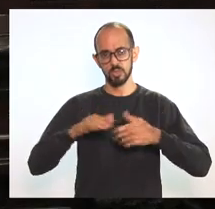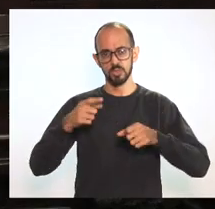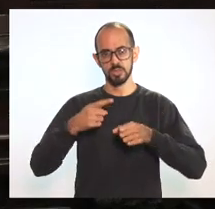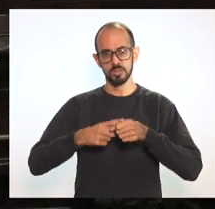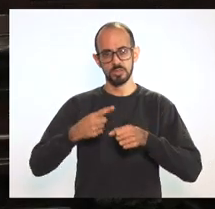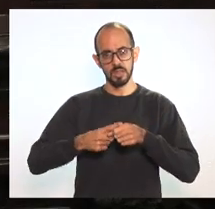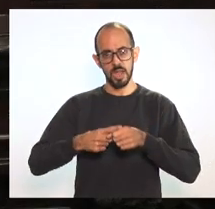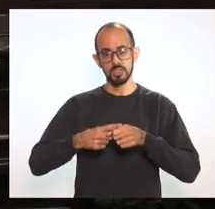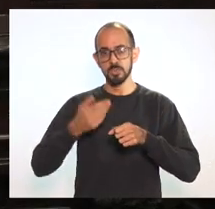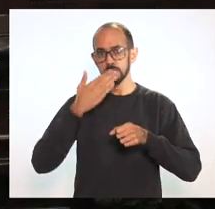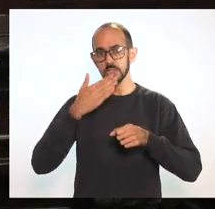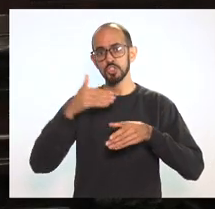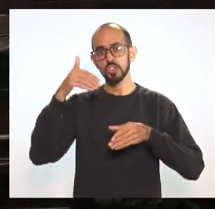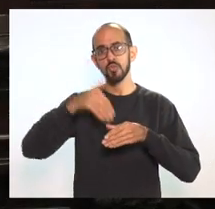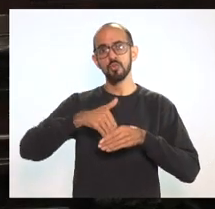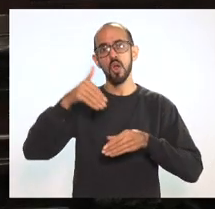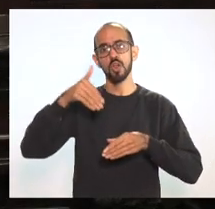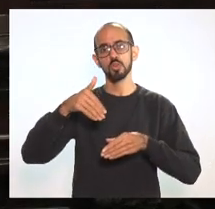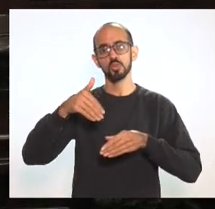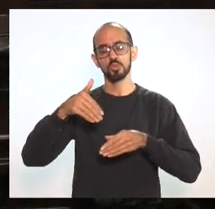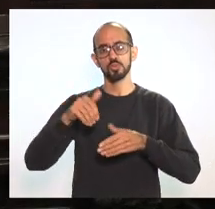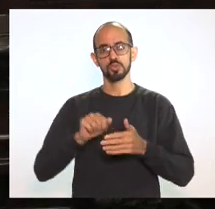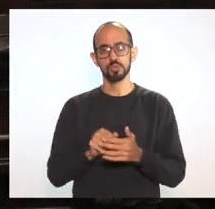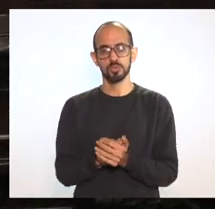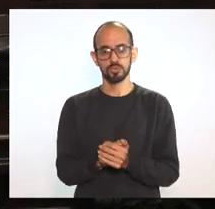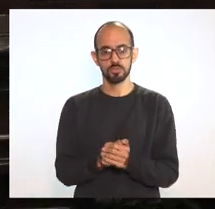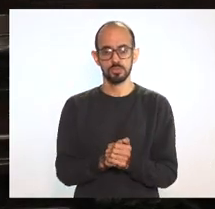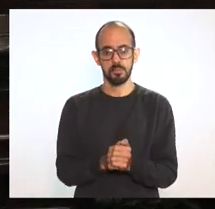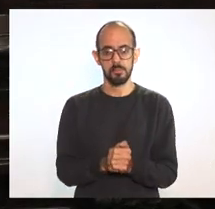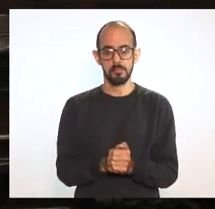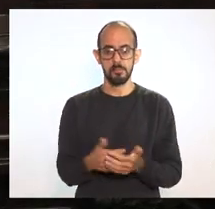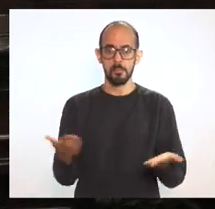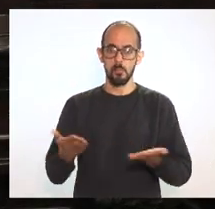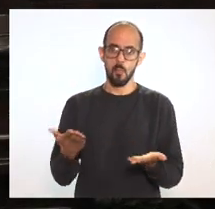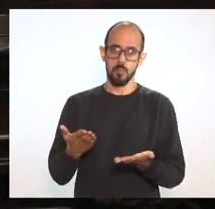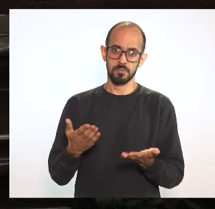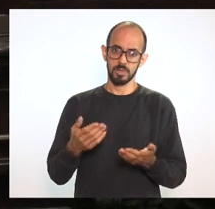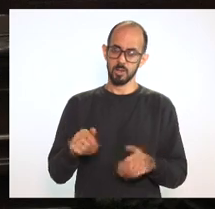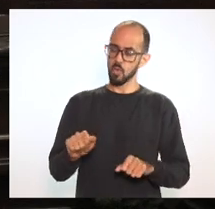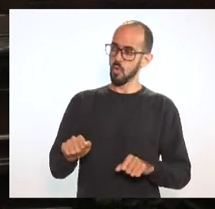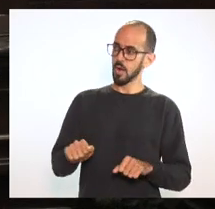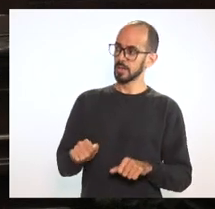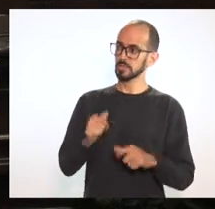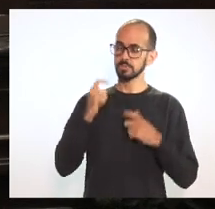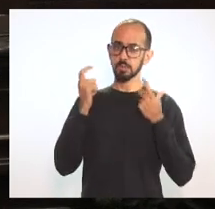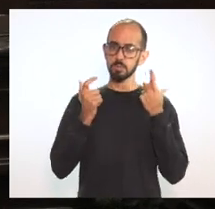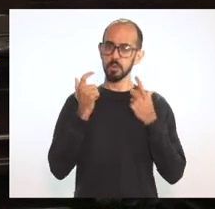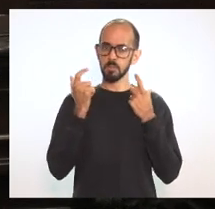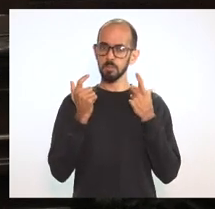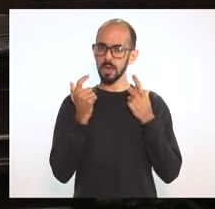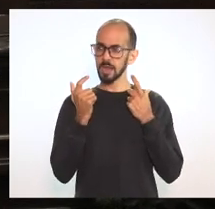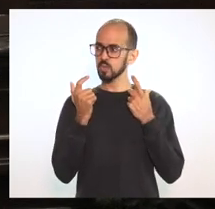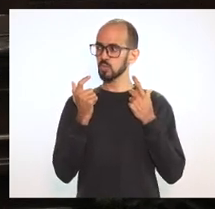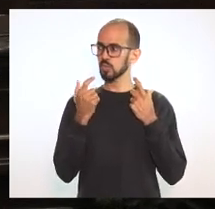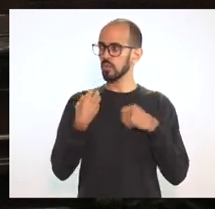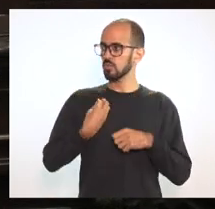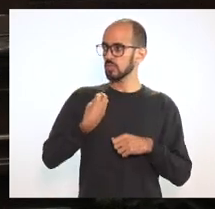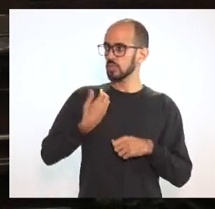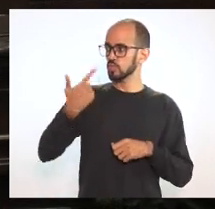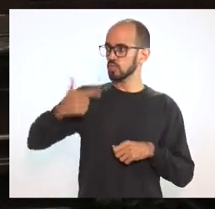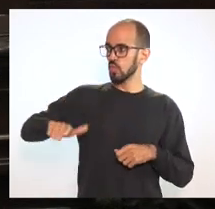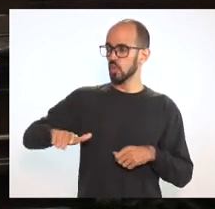voto, aglomeraram. Aí vem para cá pousar de bom moço, preocupado com a vida dos outros. Está preocupado